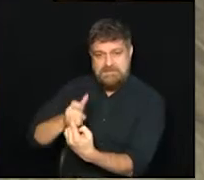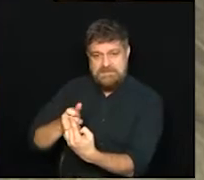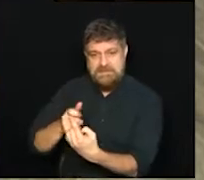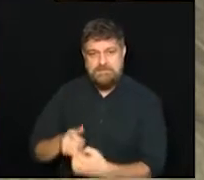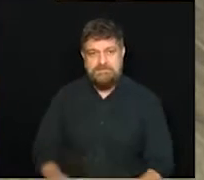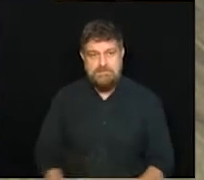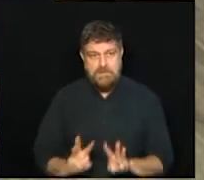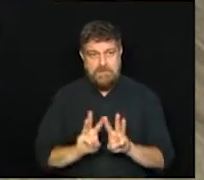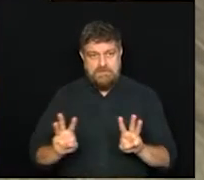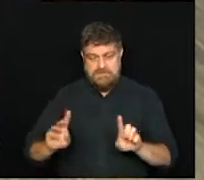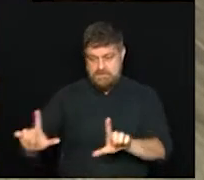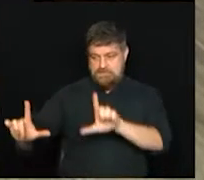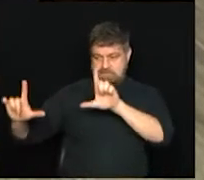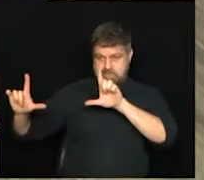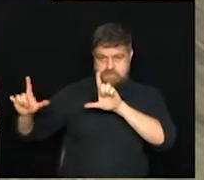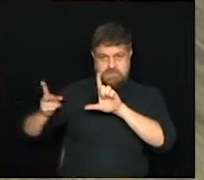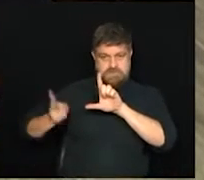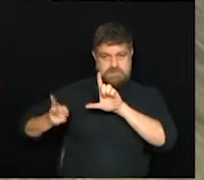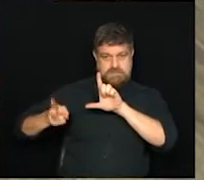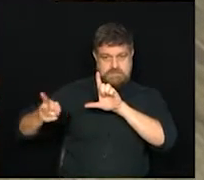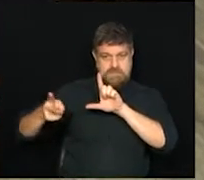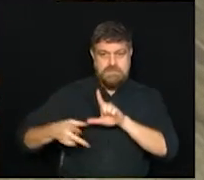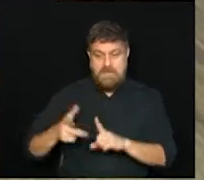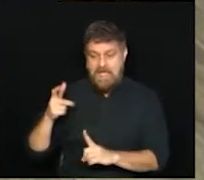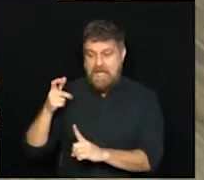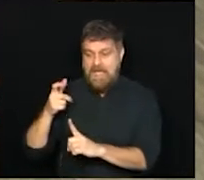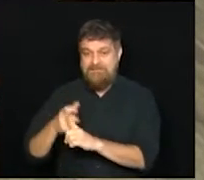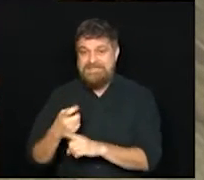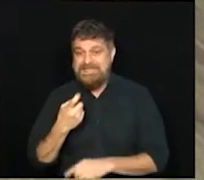site continua aberto aqui,